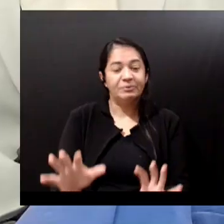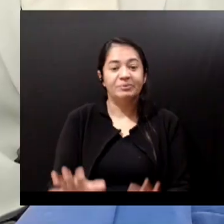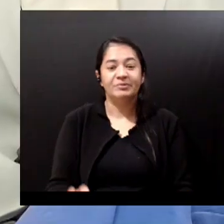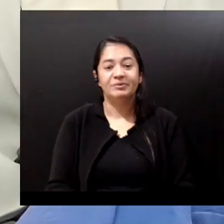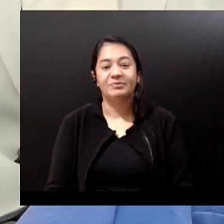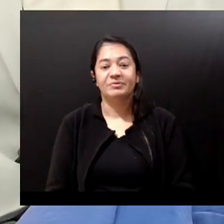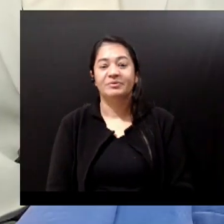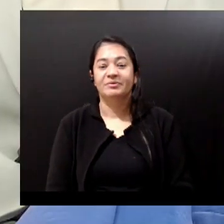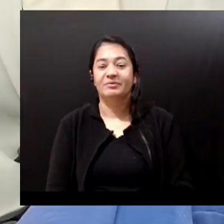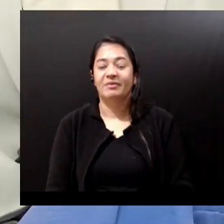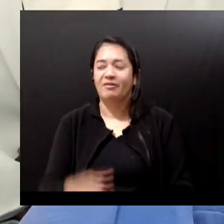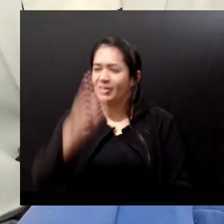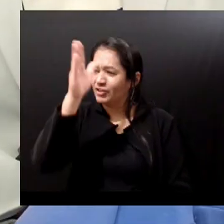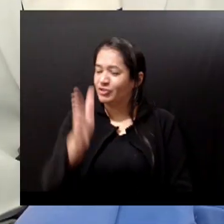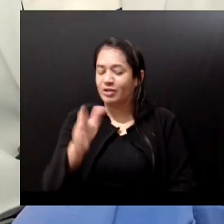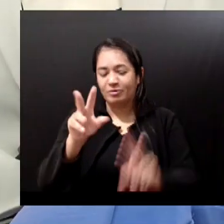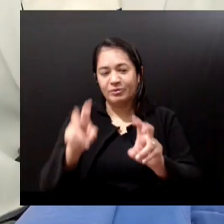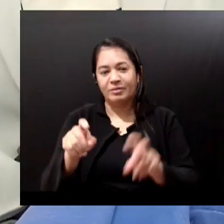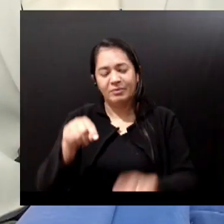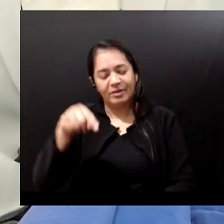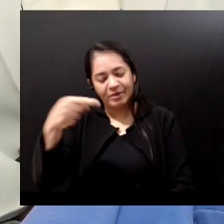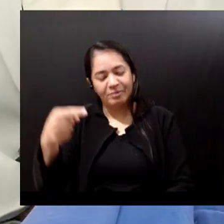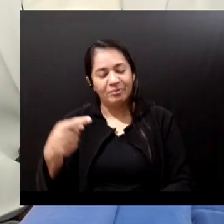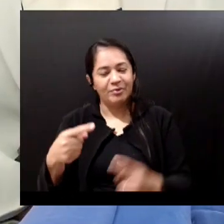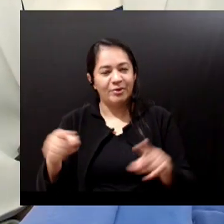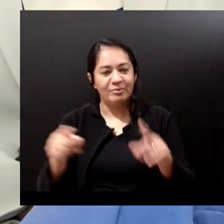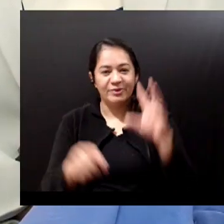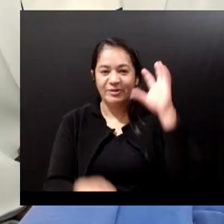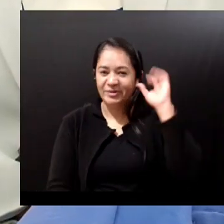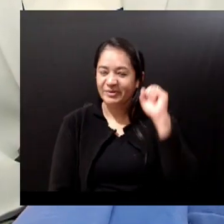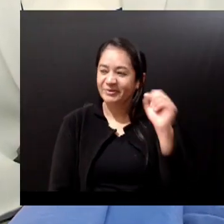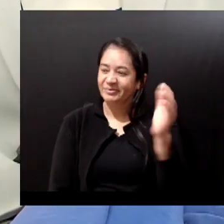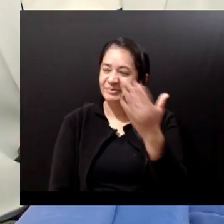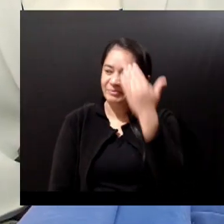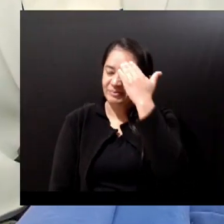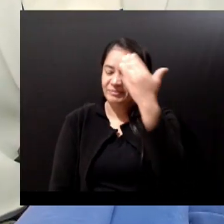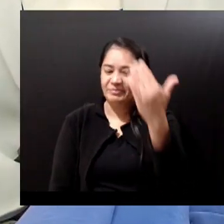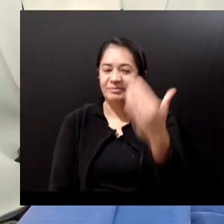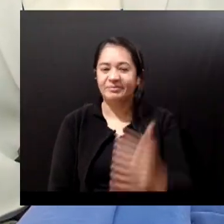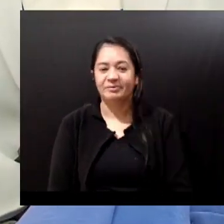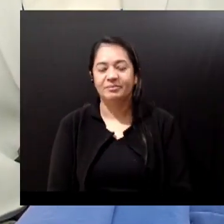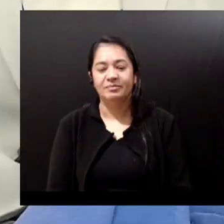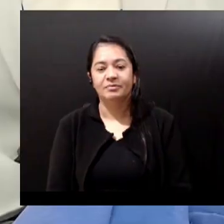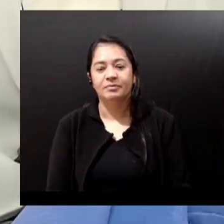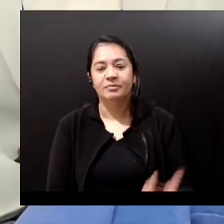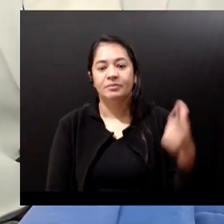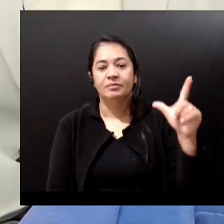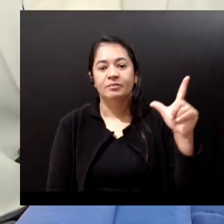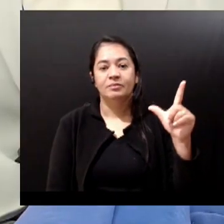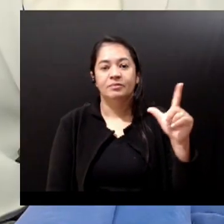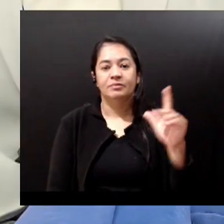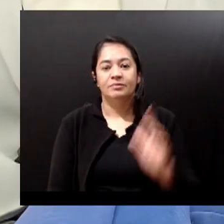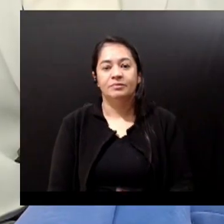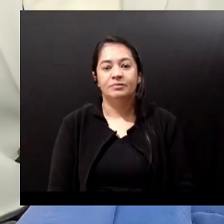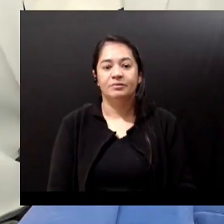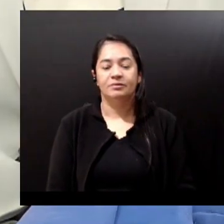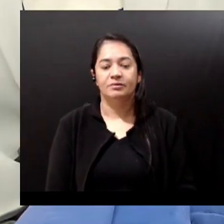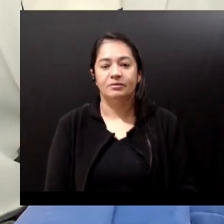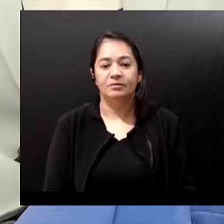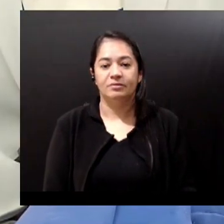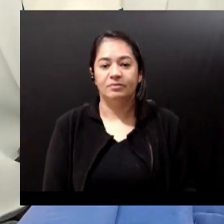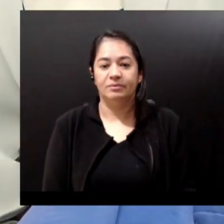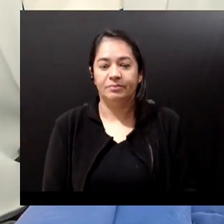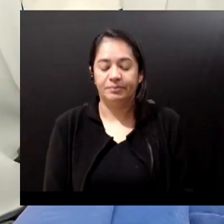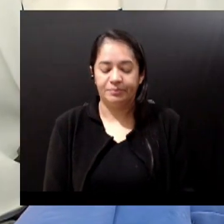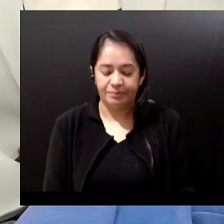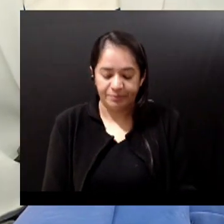direto e depois ouve a musiquinha. Valeu, Vanessa, obrigada. Mais uma produção, e daí já podemos ir para as considerações finais? Bota